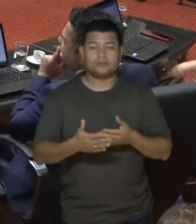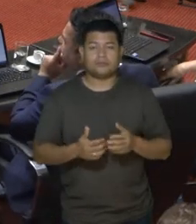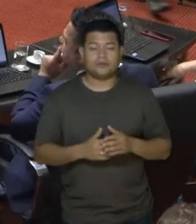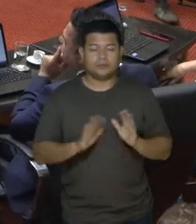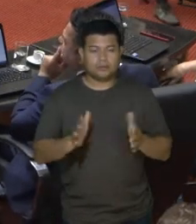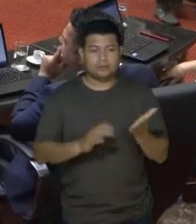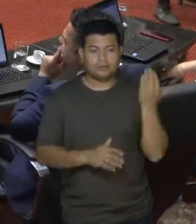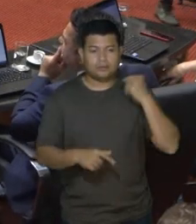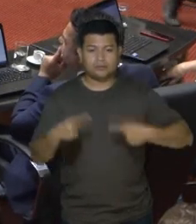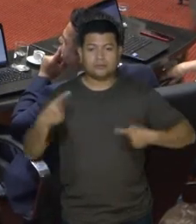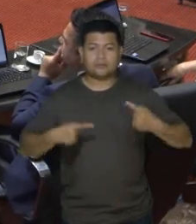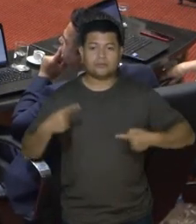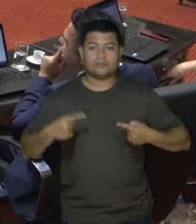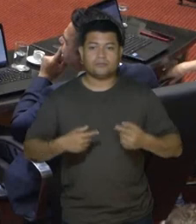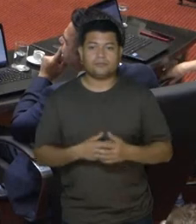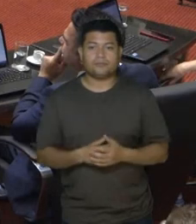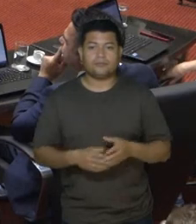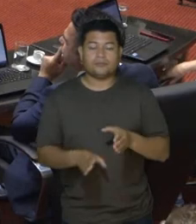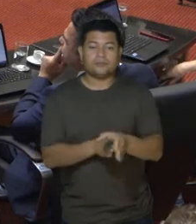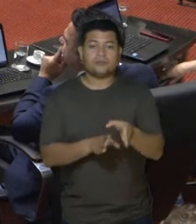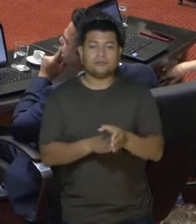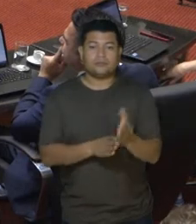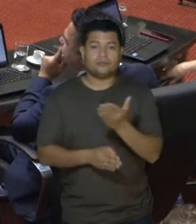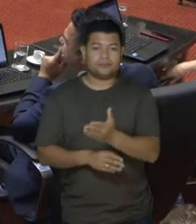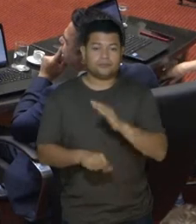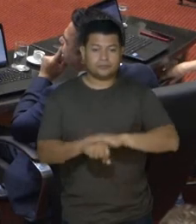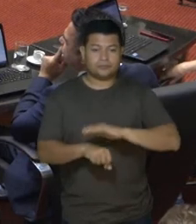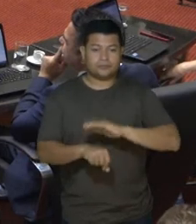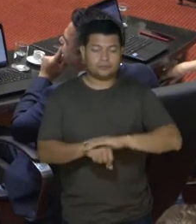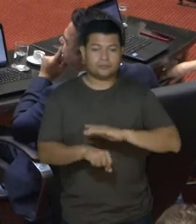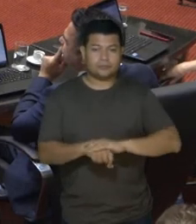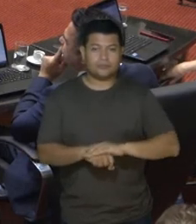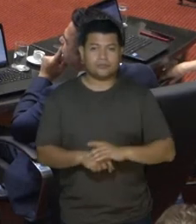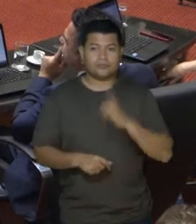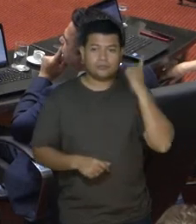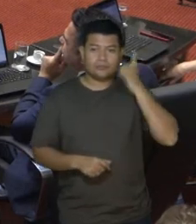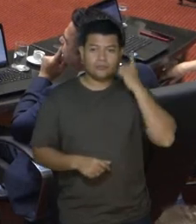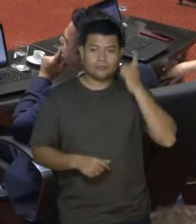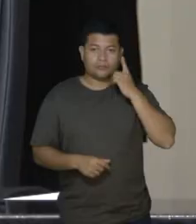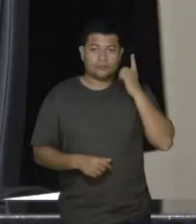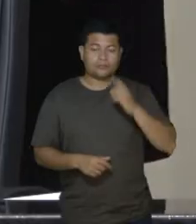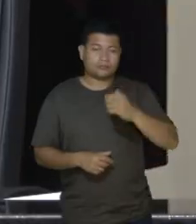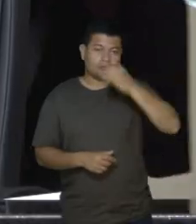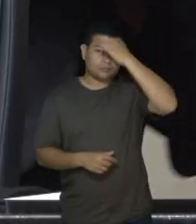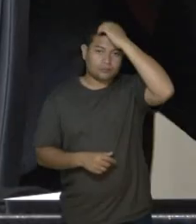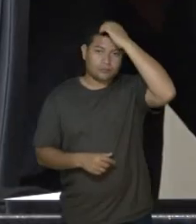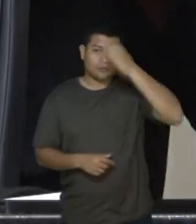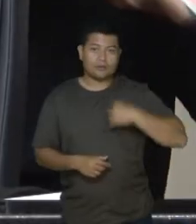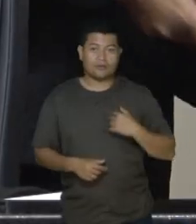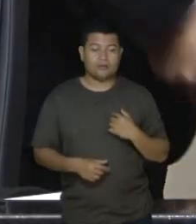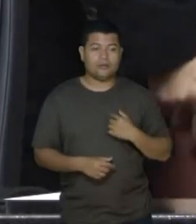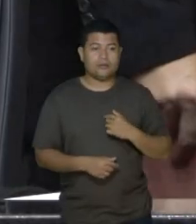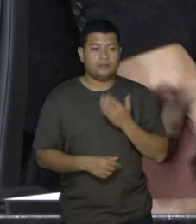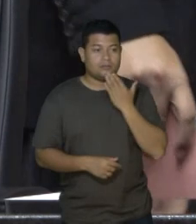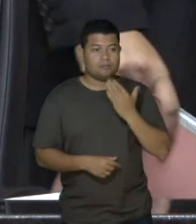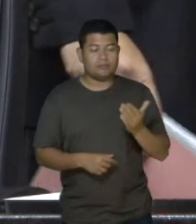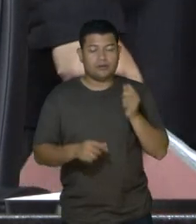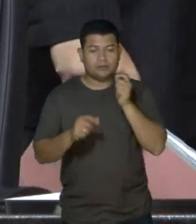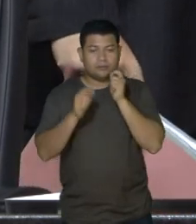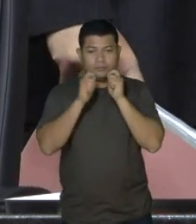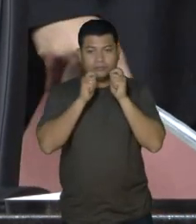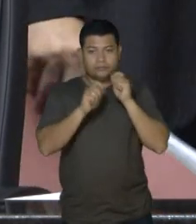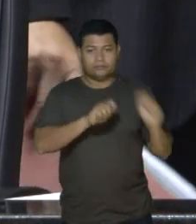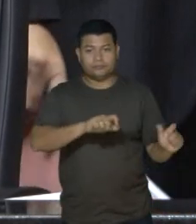veto. Encaminhamento do autor, deputado Mocelin. Determino que seja aberto o painel para que os deputados possam exercer